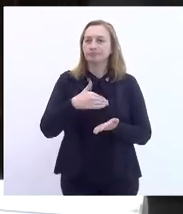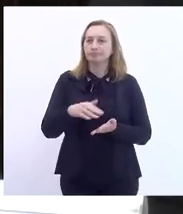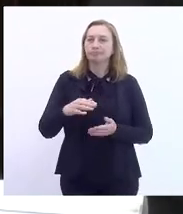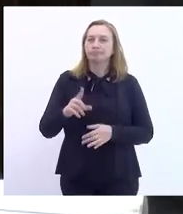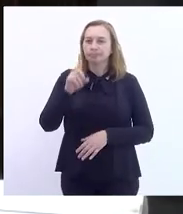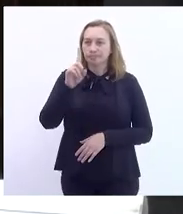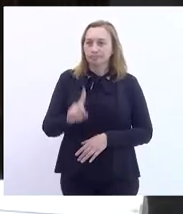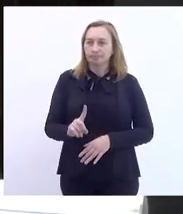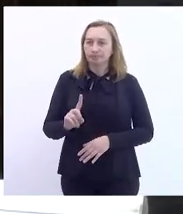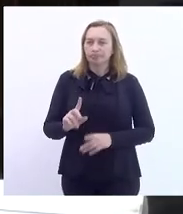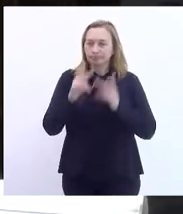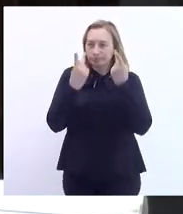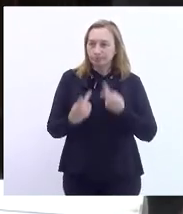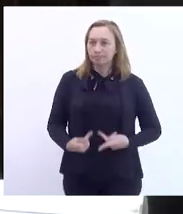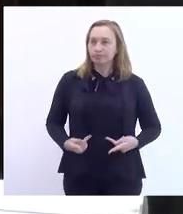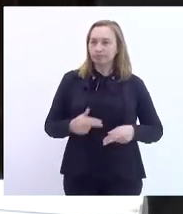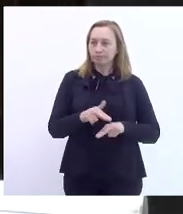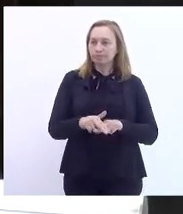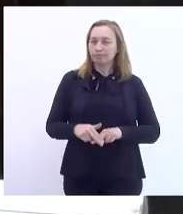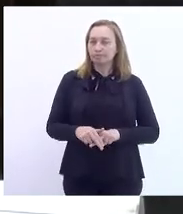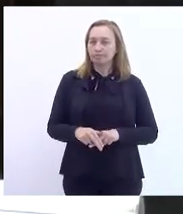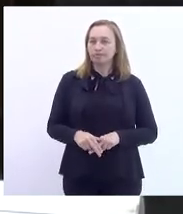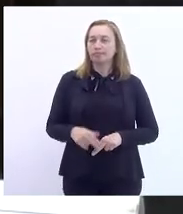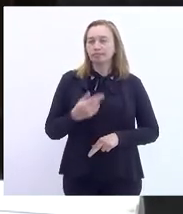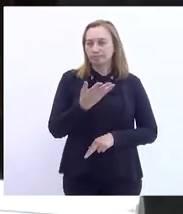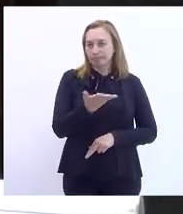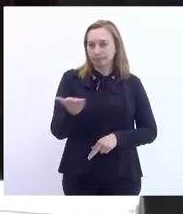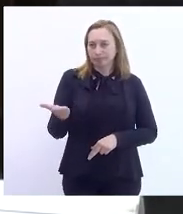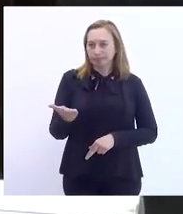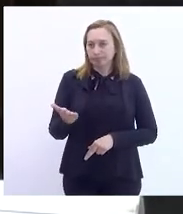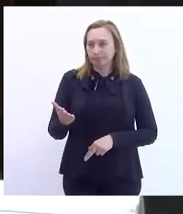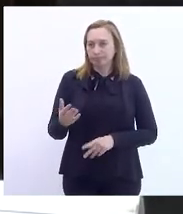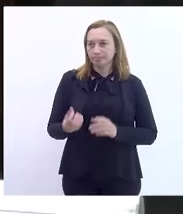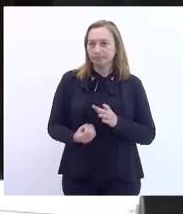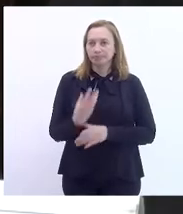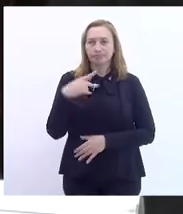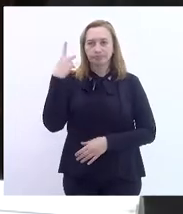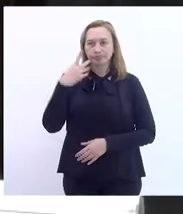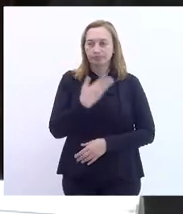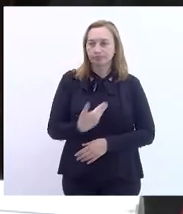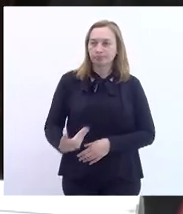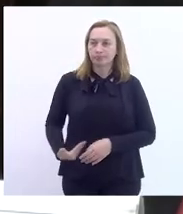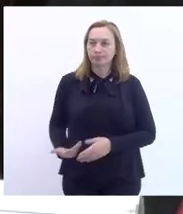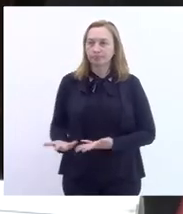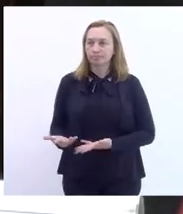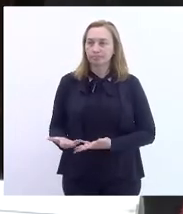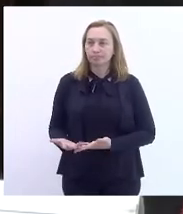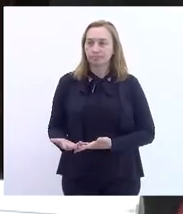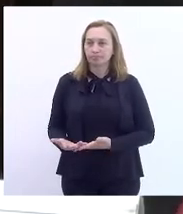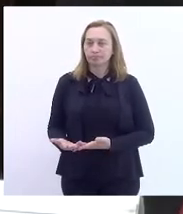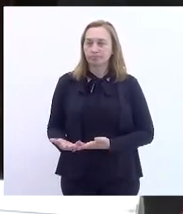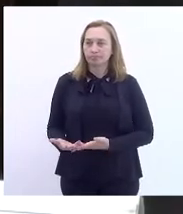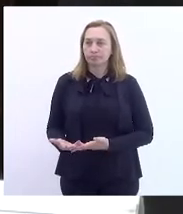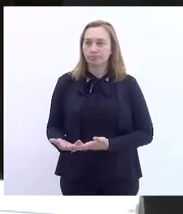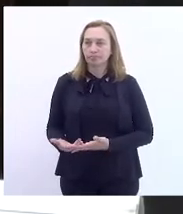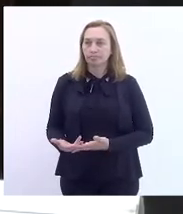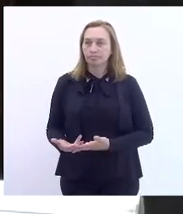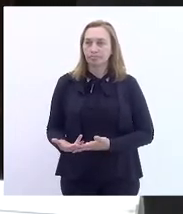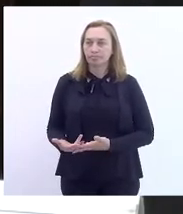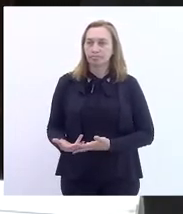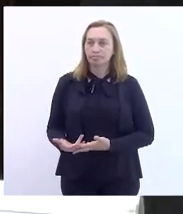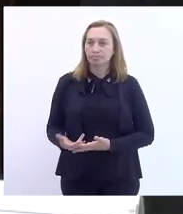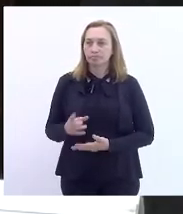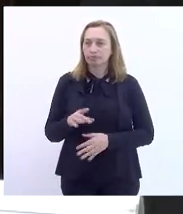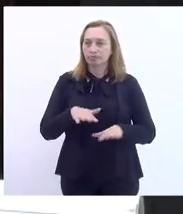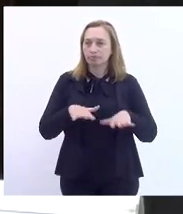de direitos humanos é por conta de vocês a gente não faz política pública para para para ninguém assim se